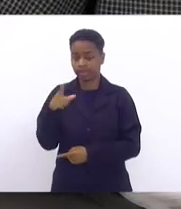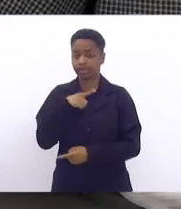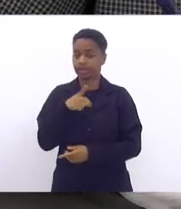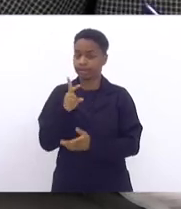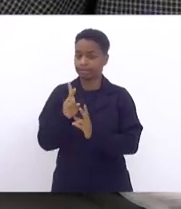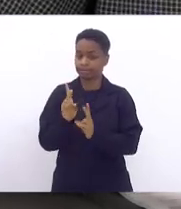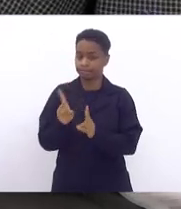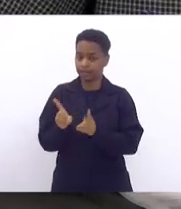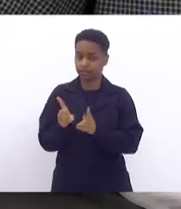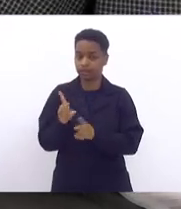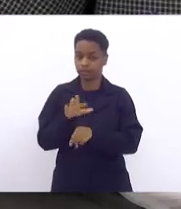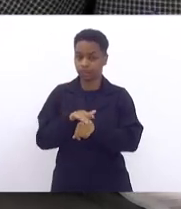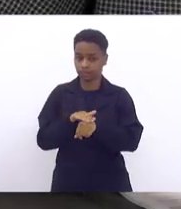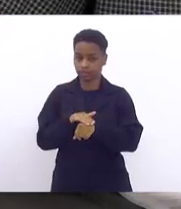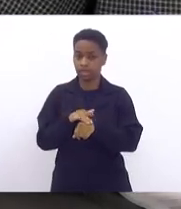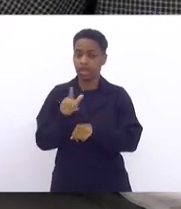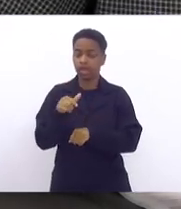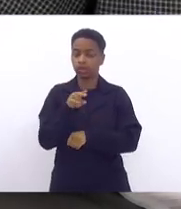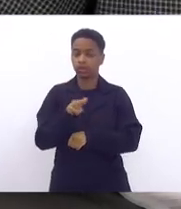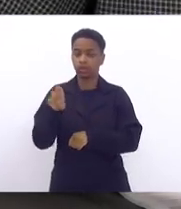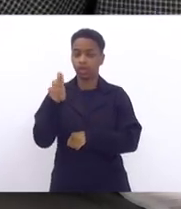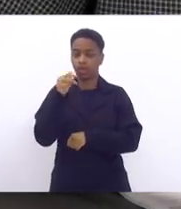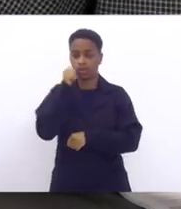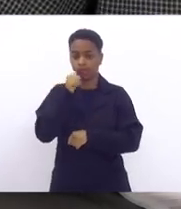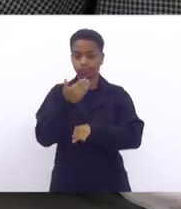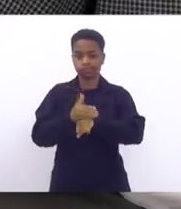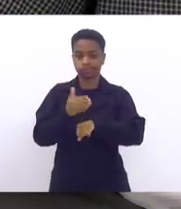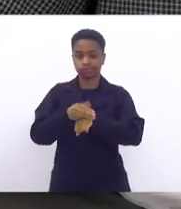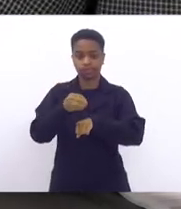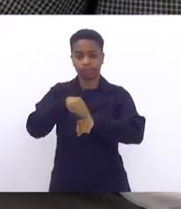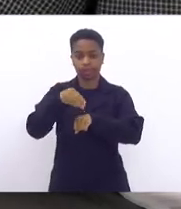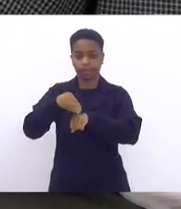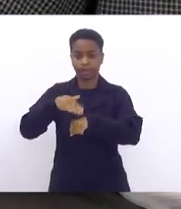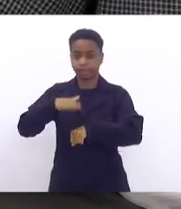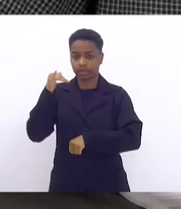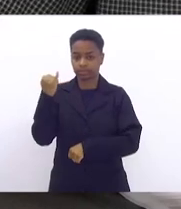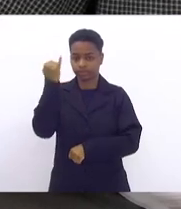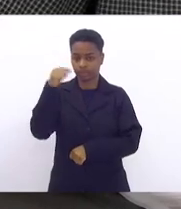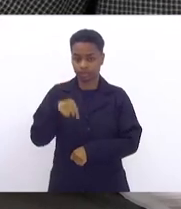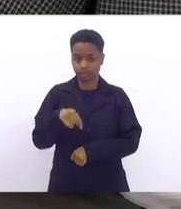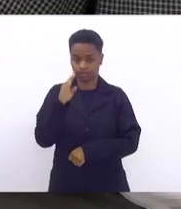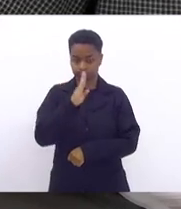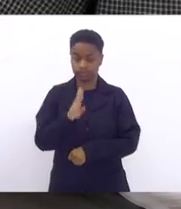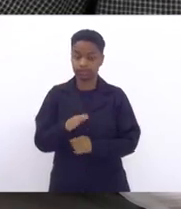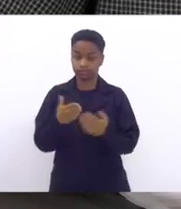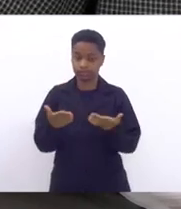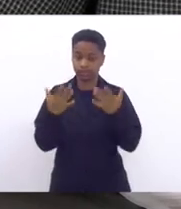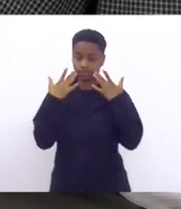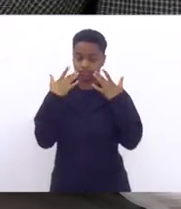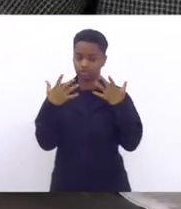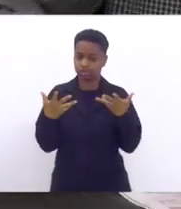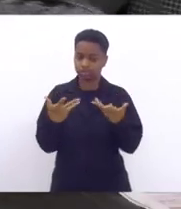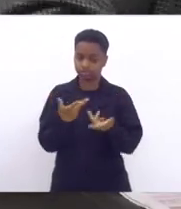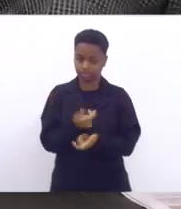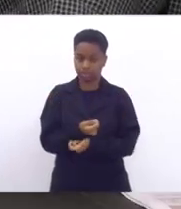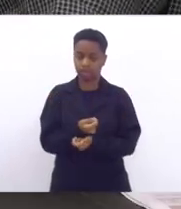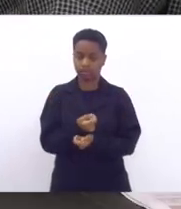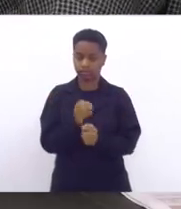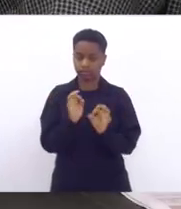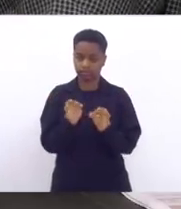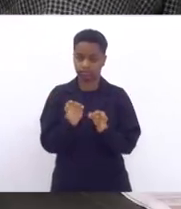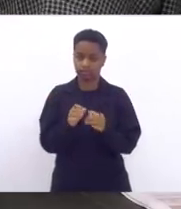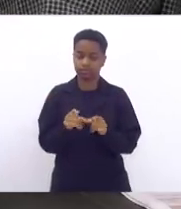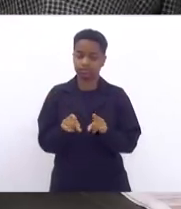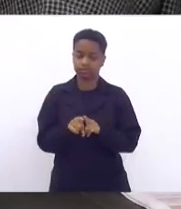essa doença. Débora Coker é uma das coreógrafas mais importantes do país. A peça é muito incrível